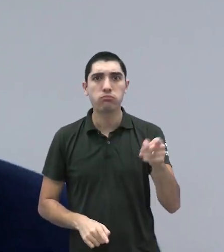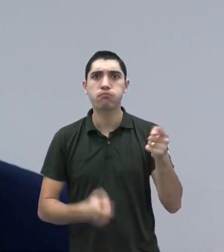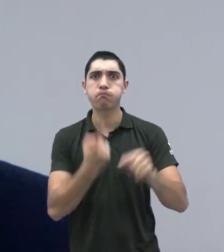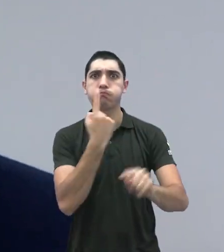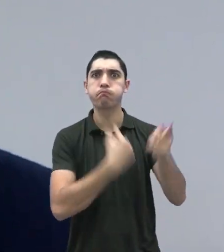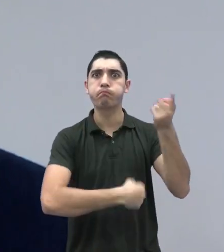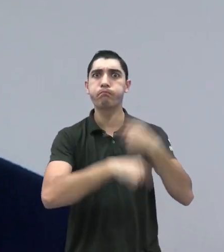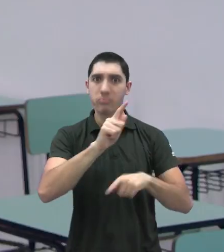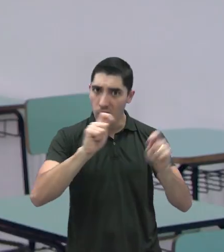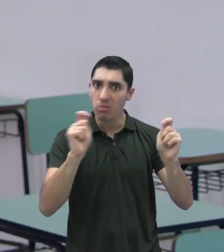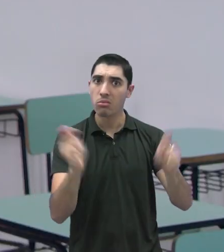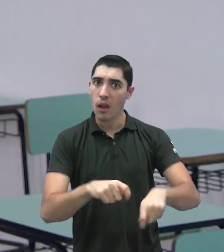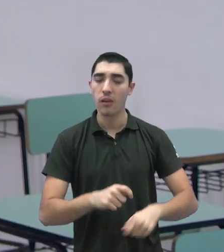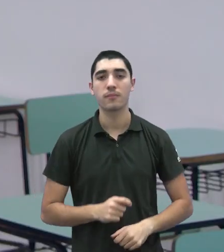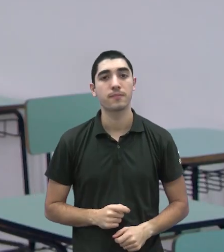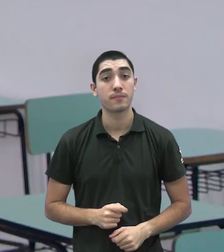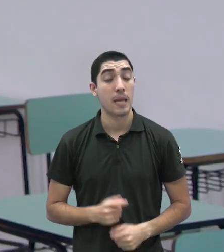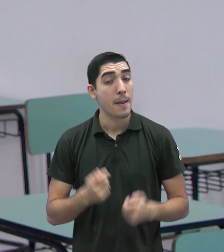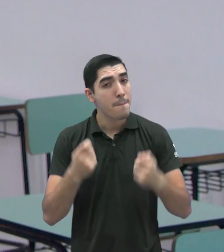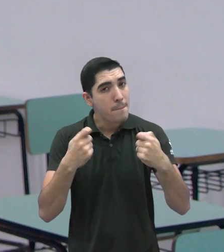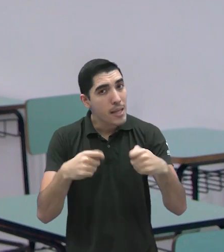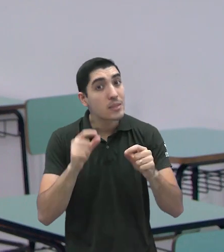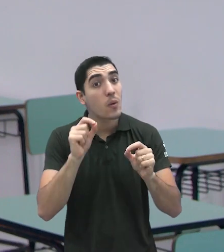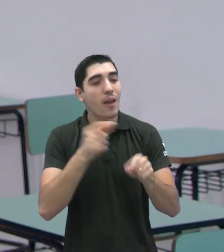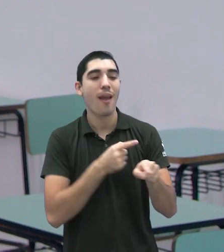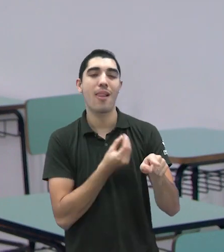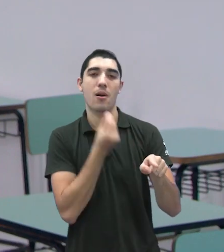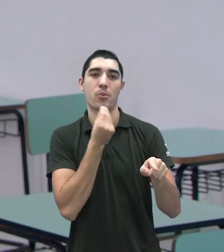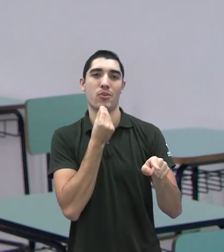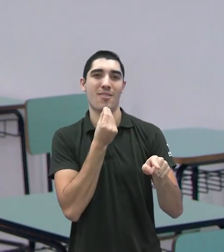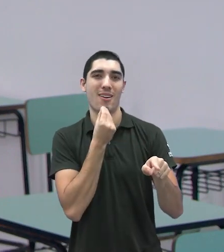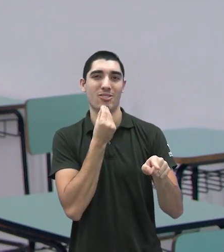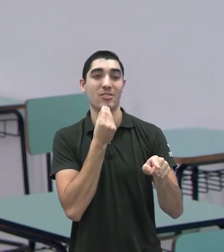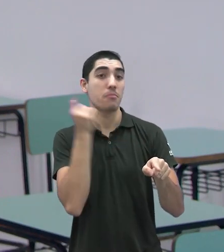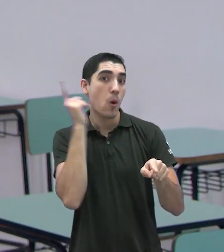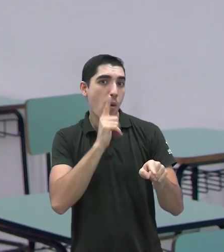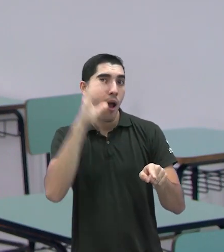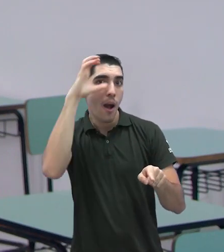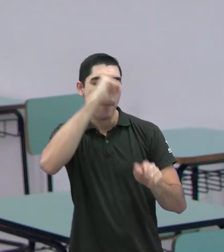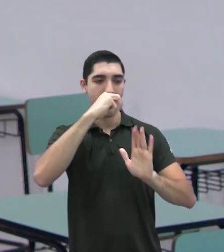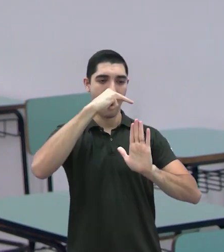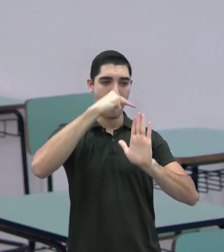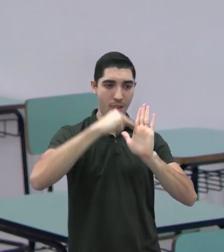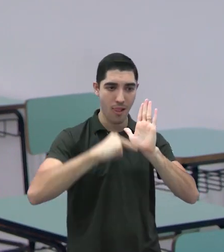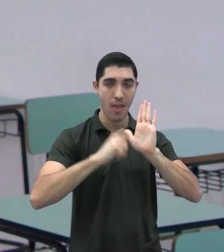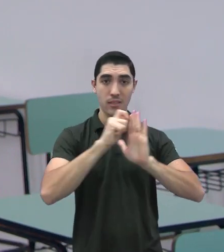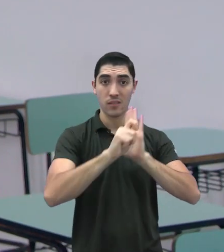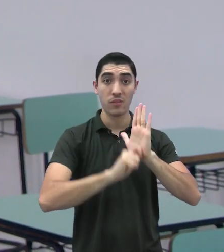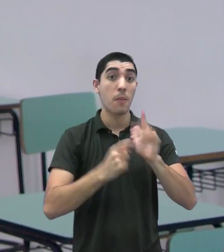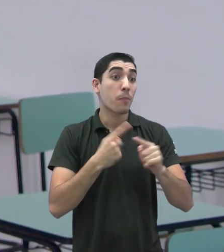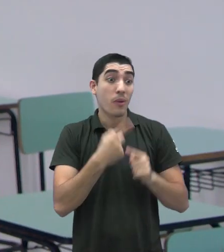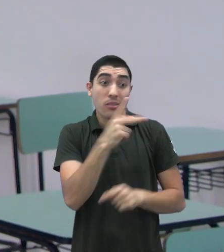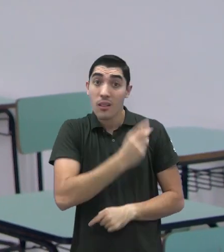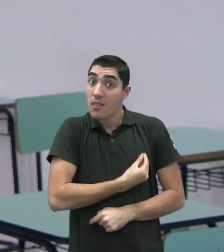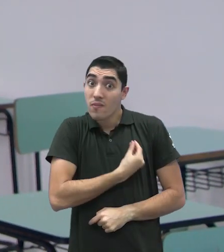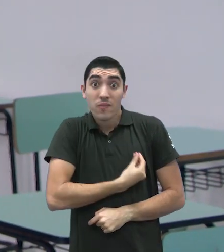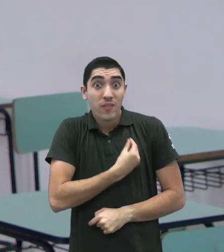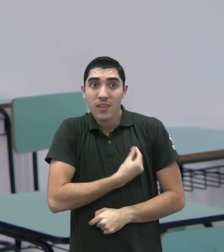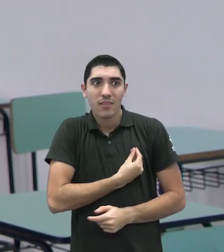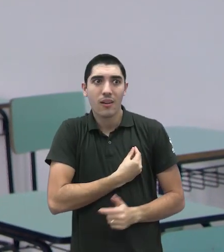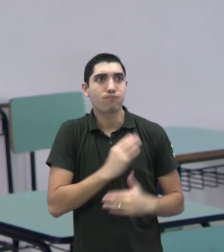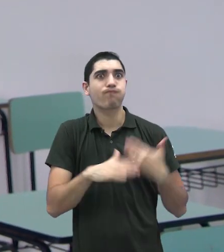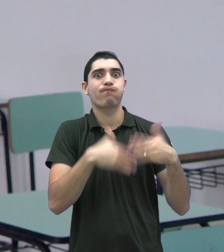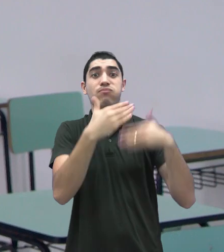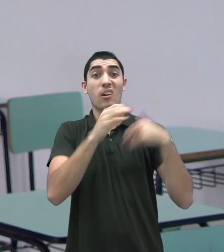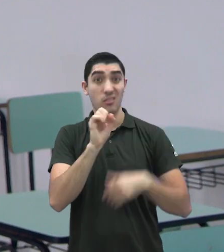elas avançam. A gente precisa dar essa oportunidade de que eles se alfabetizem, porque é para a vida.